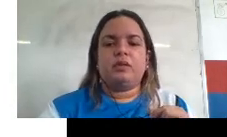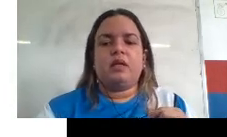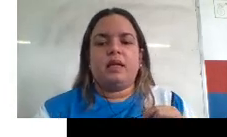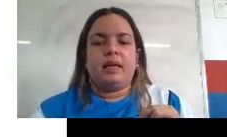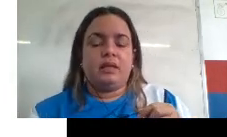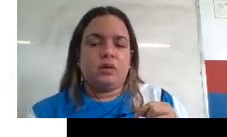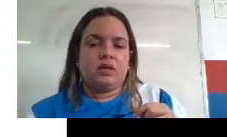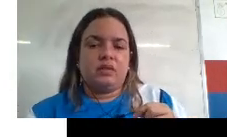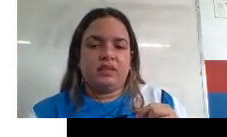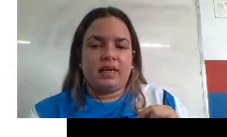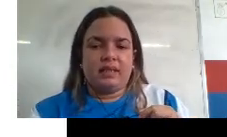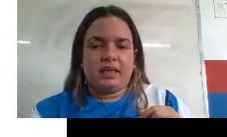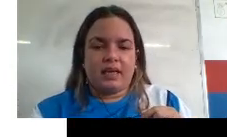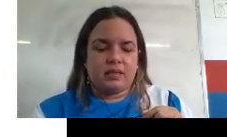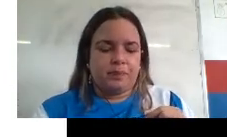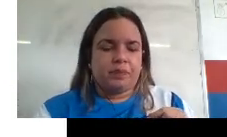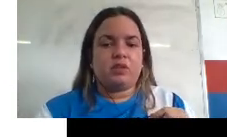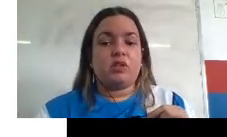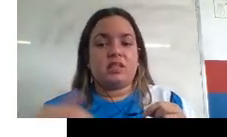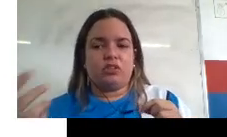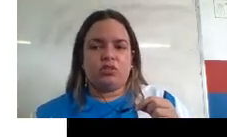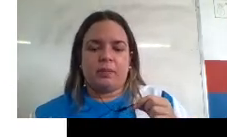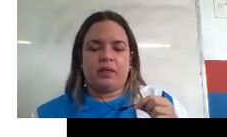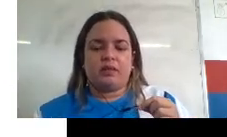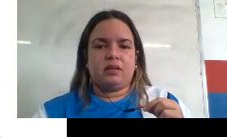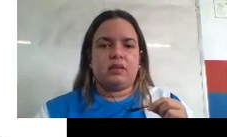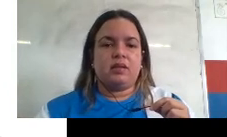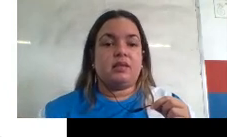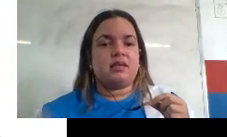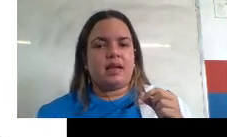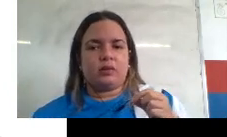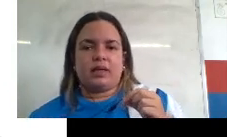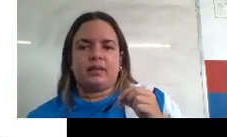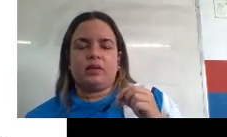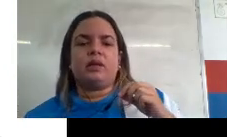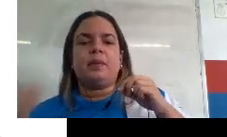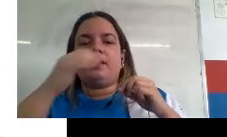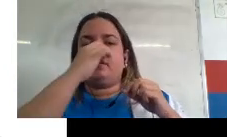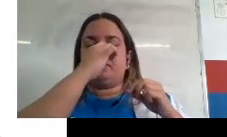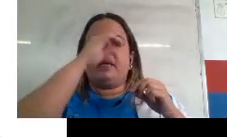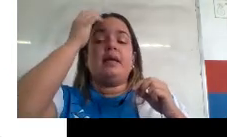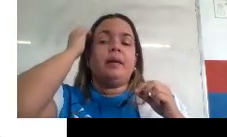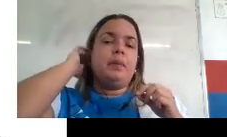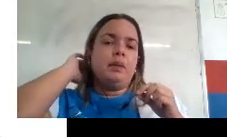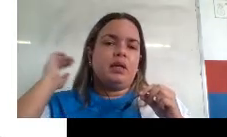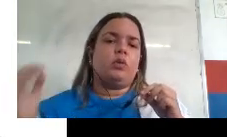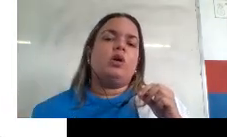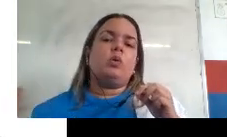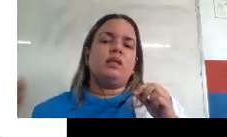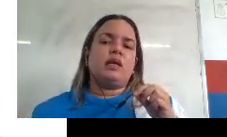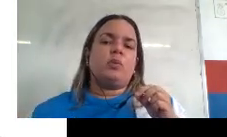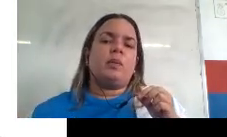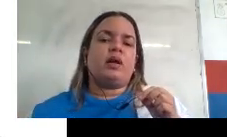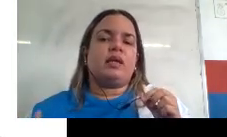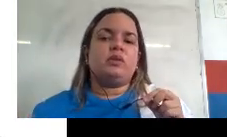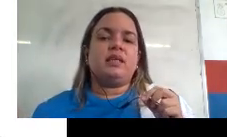Certo? Então, a atividade de casa, vocês também, será no caderno também, né? Primeiro,